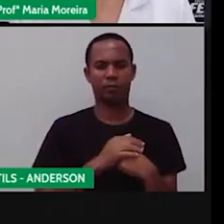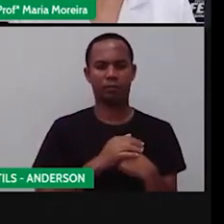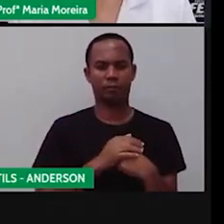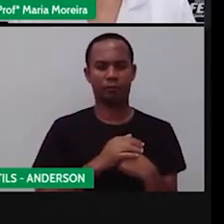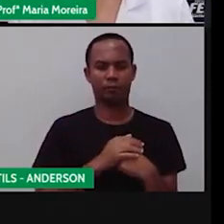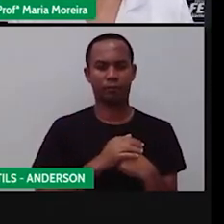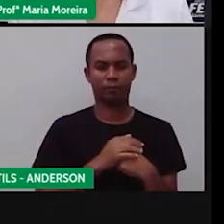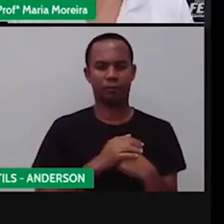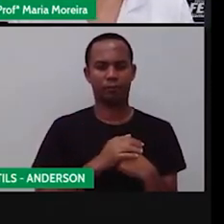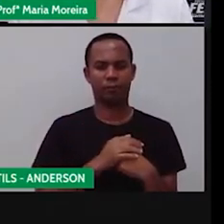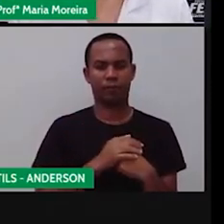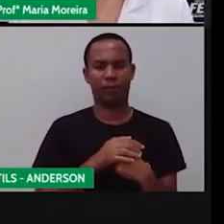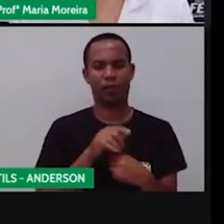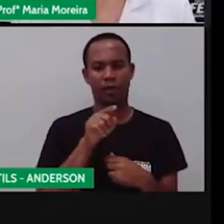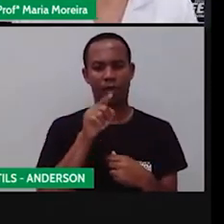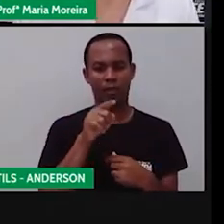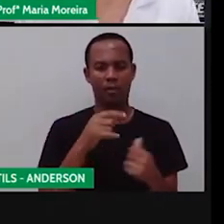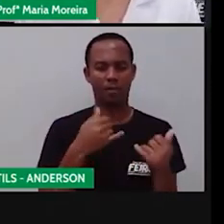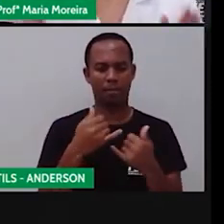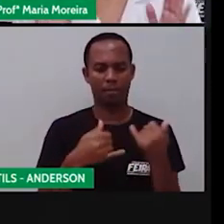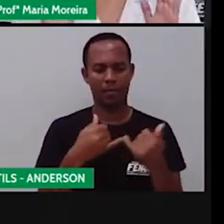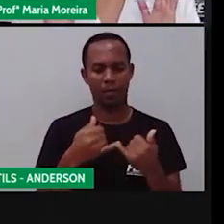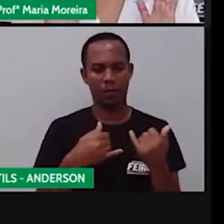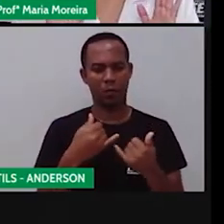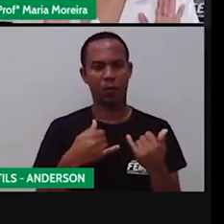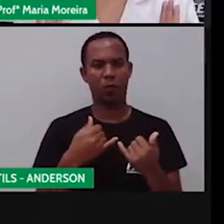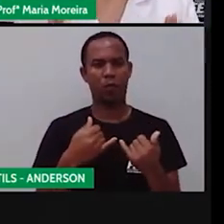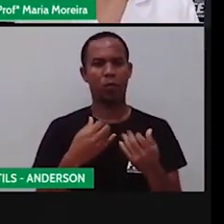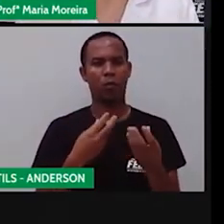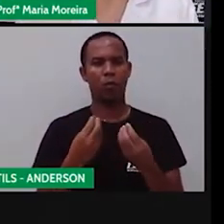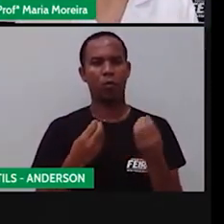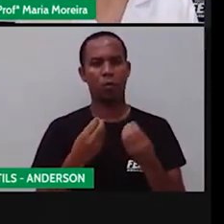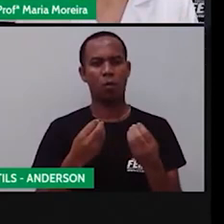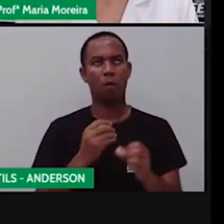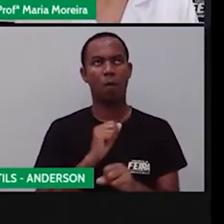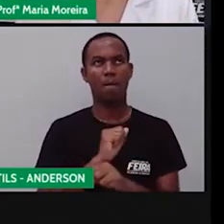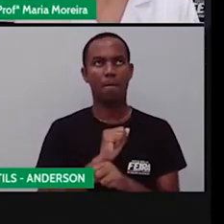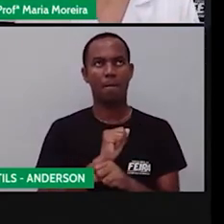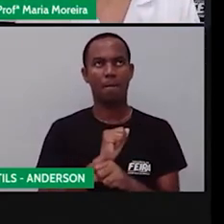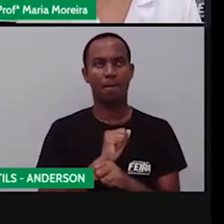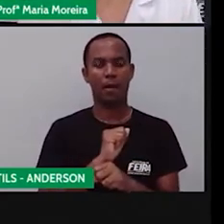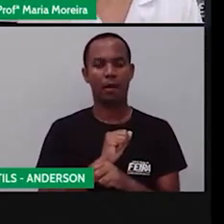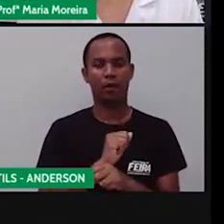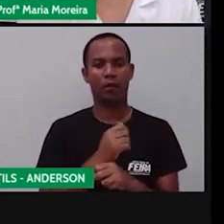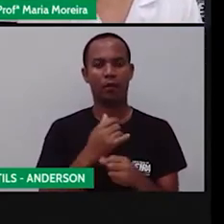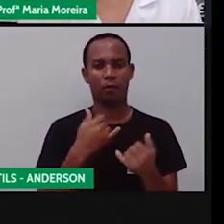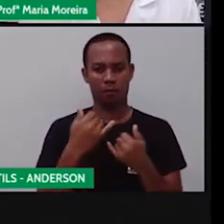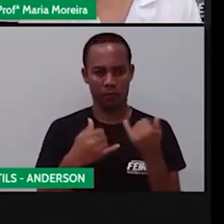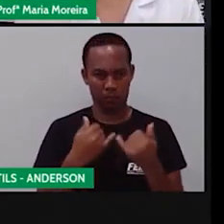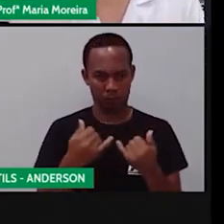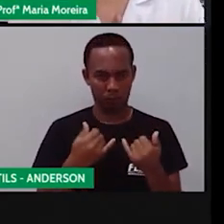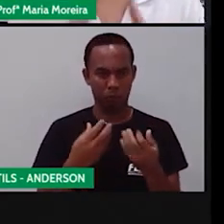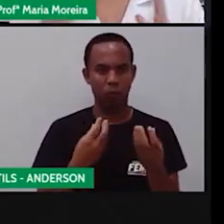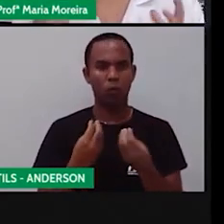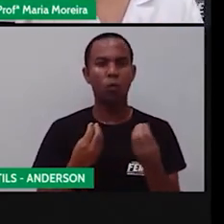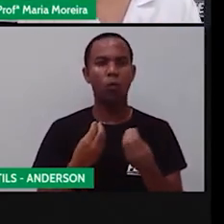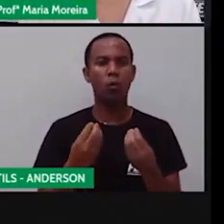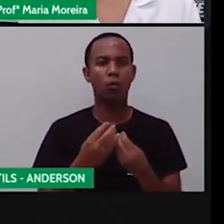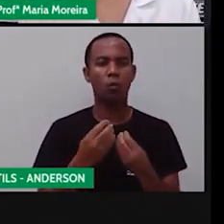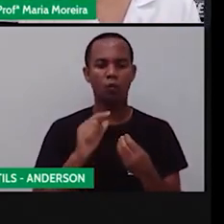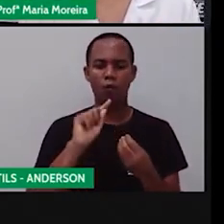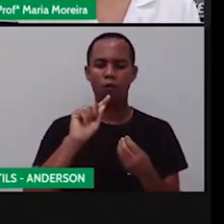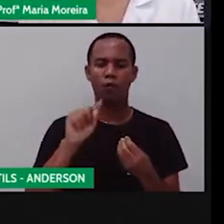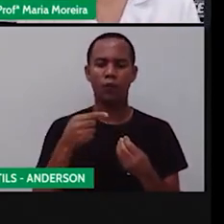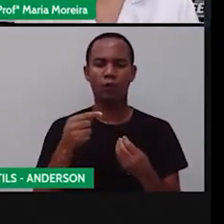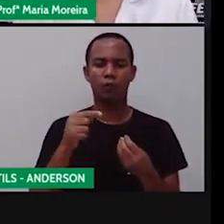recreio, Carlos brincou de peteca. Foi para dar o quê? Uma pausa. No recreio, Carlos brincou de peteca? Não. Eu uso a vírgula